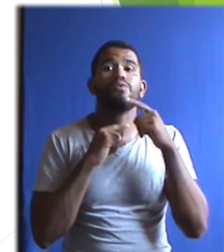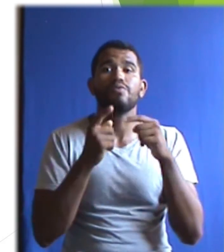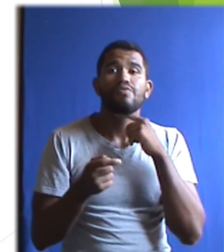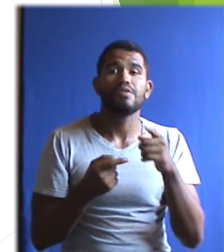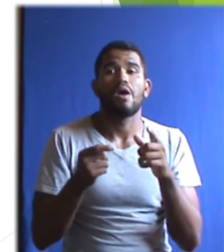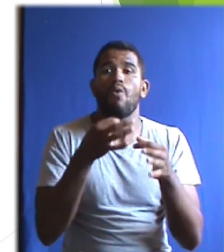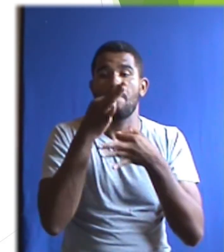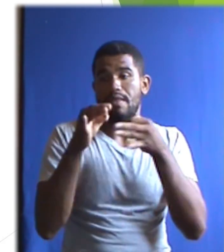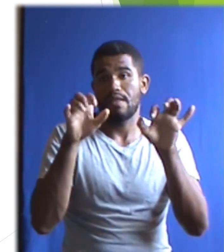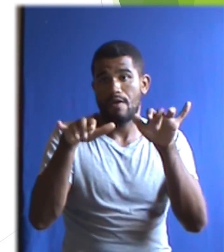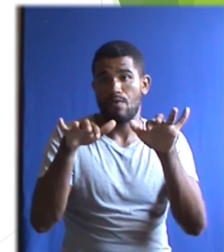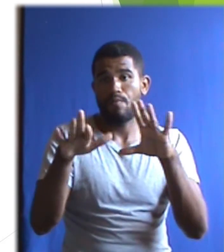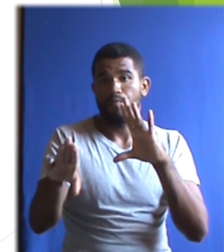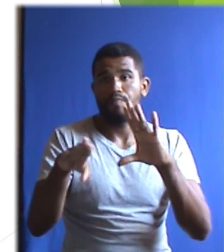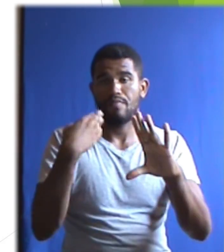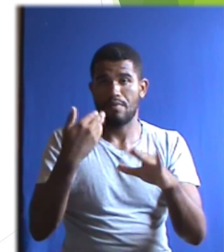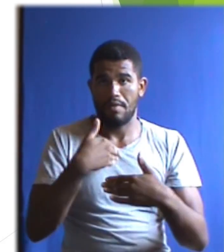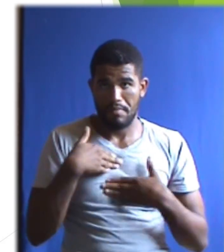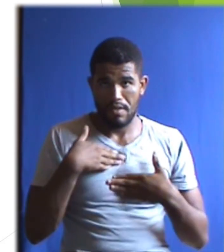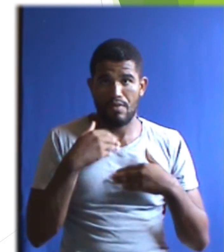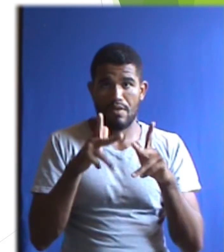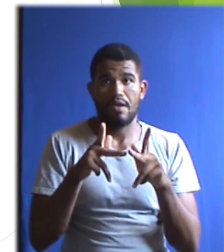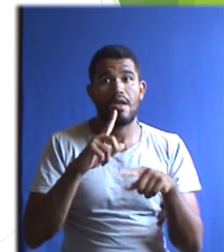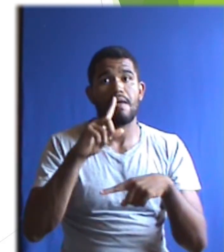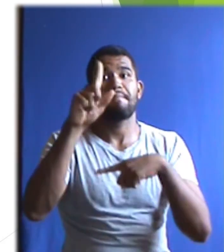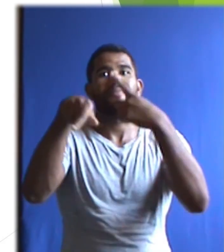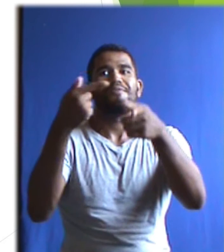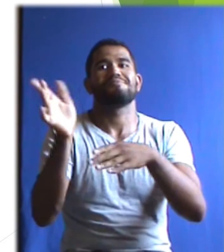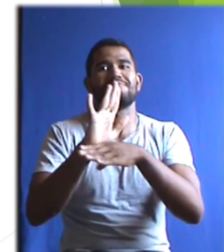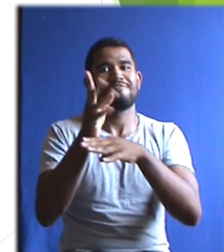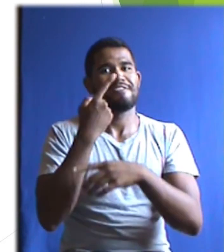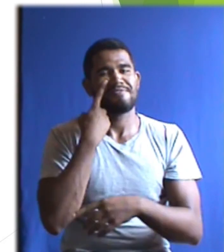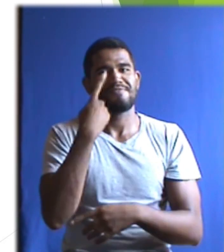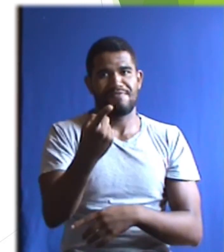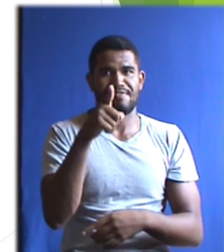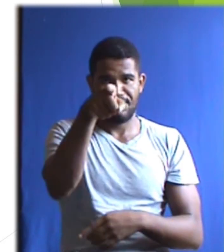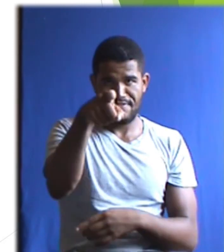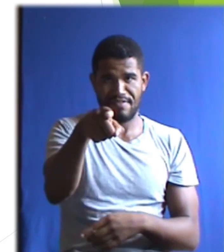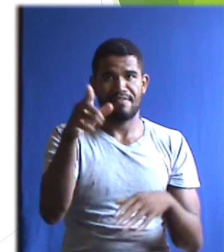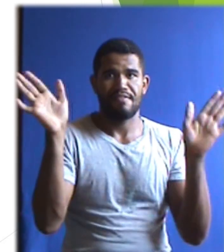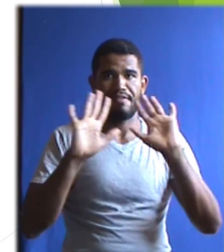Qualquer dúvida, entre aí nos comentários, e até o próximo vídeo.